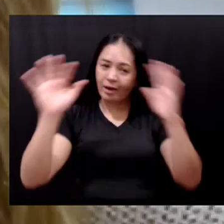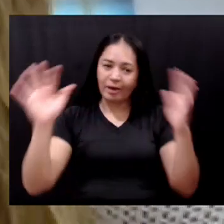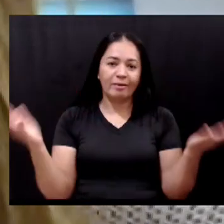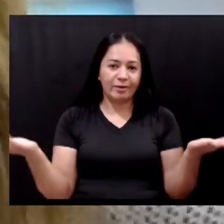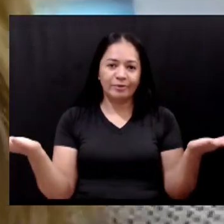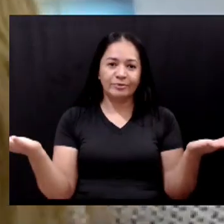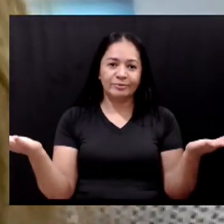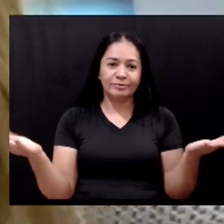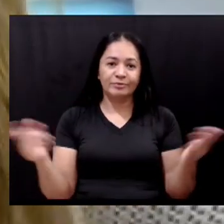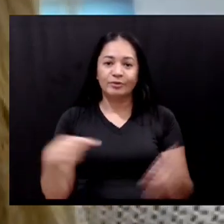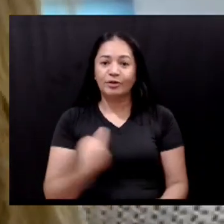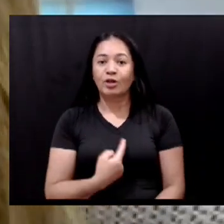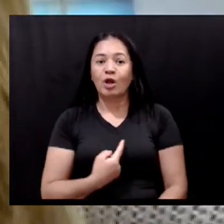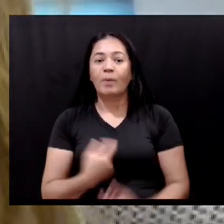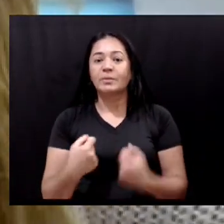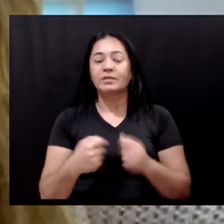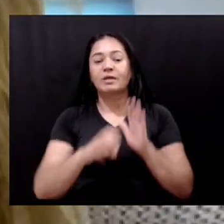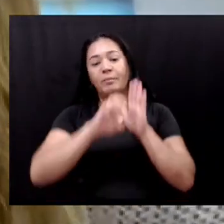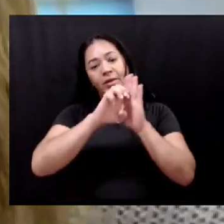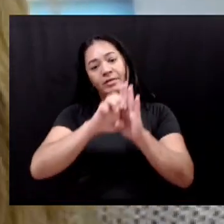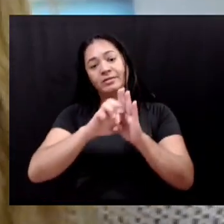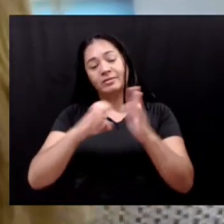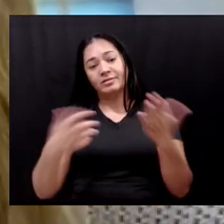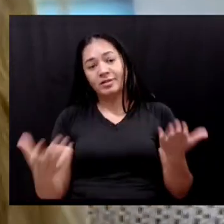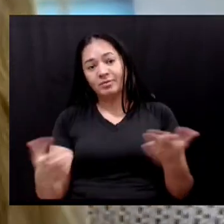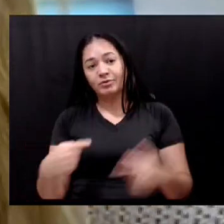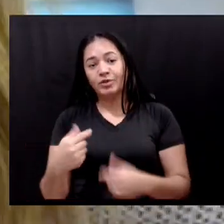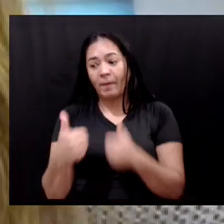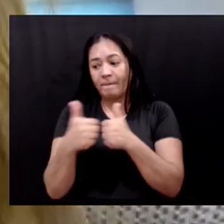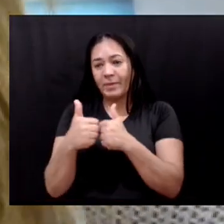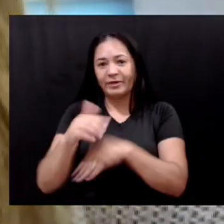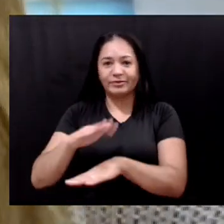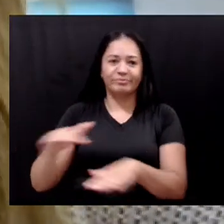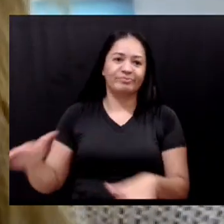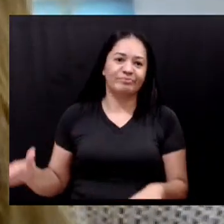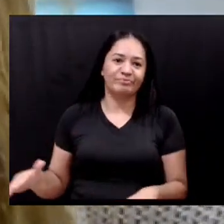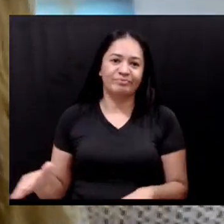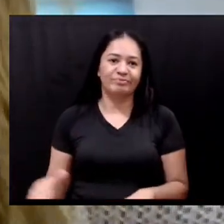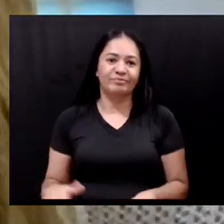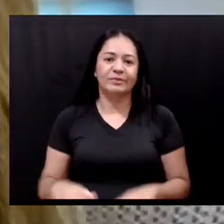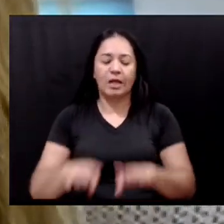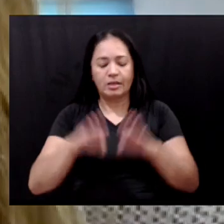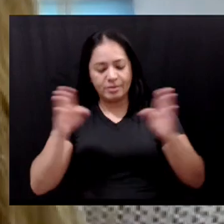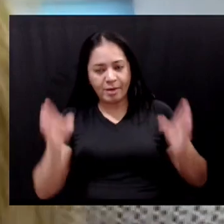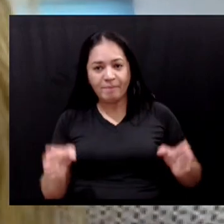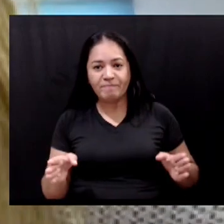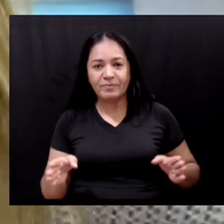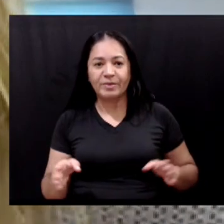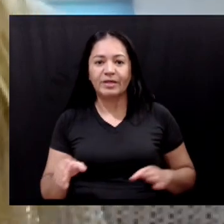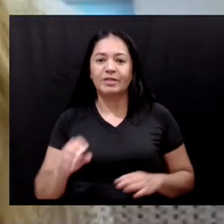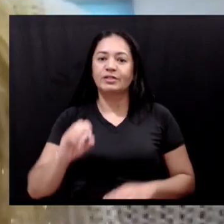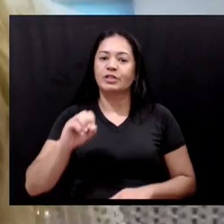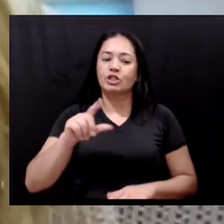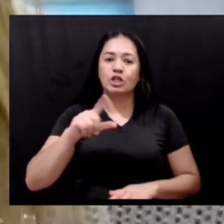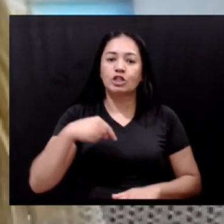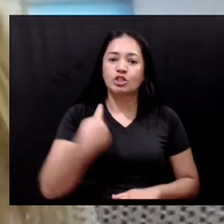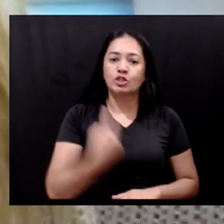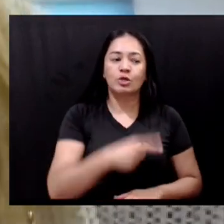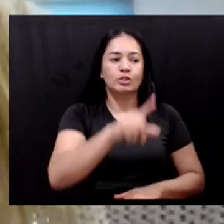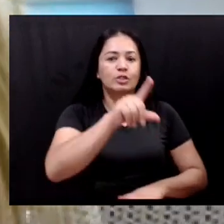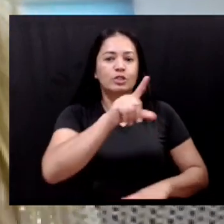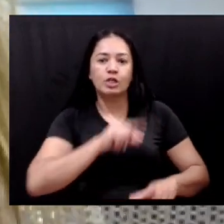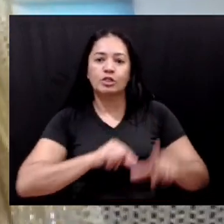um exemplo quando a gente está perto deles. Então, tanto na mesa, como nossas escolhas, o que a gente vai,